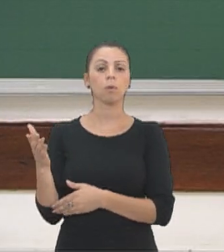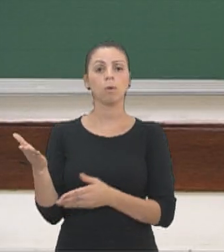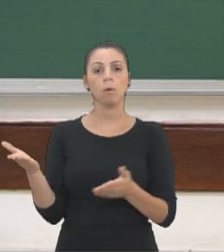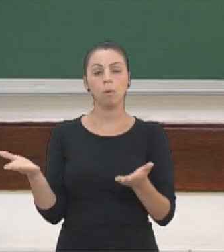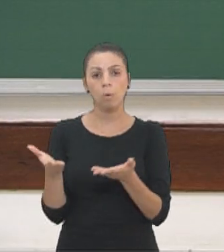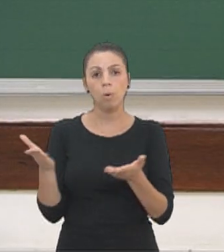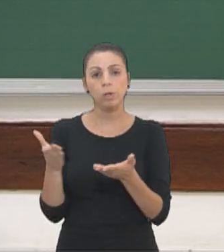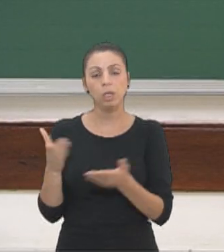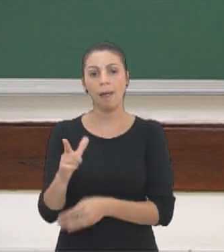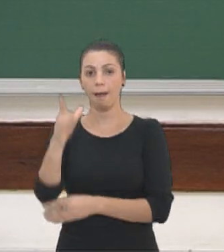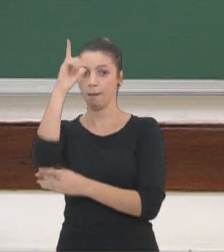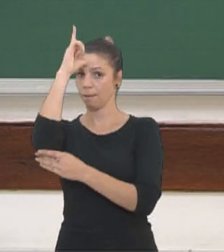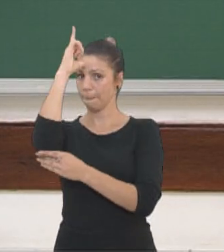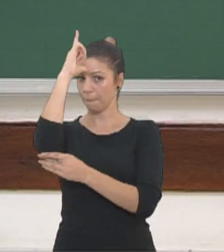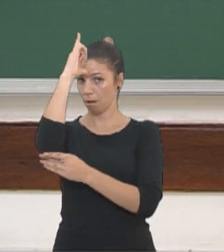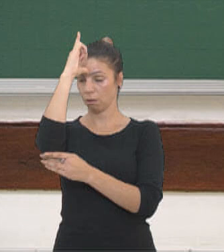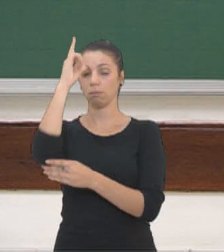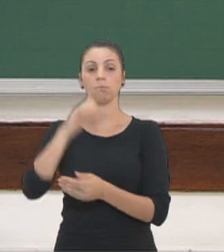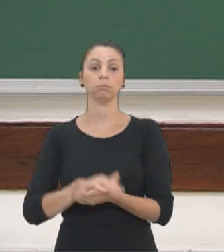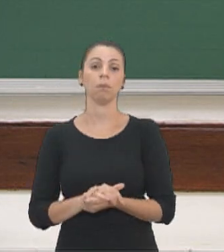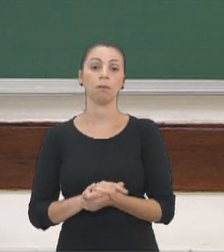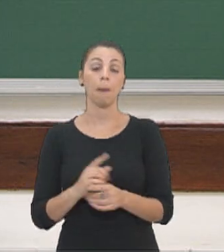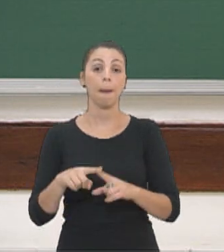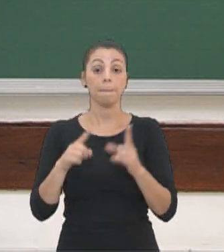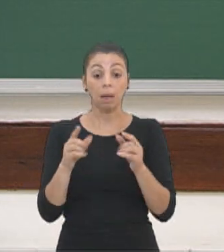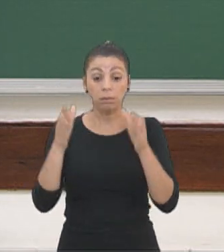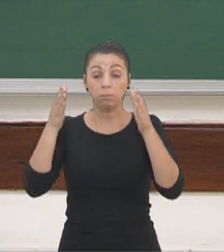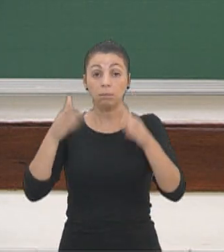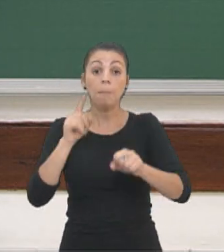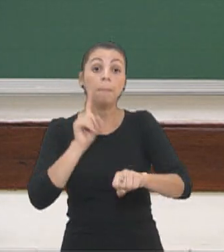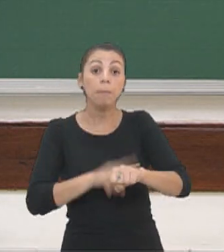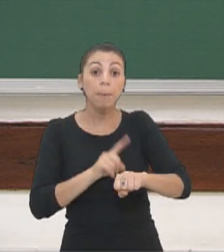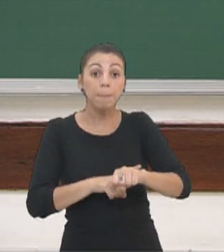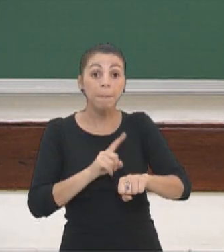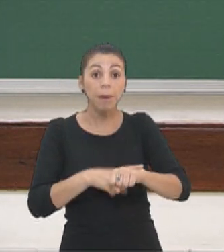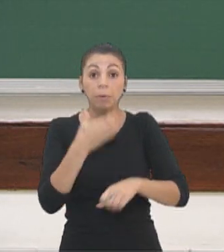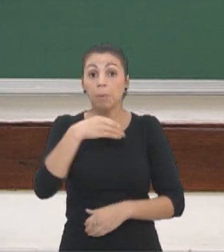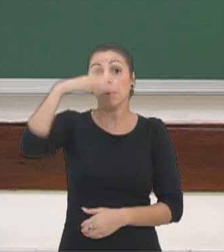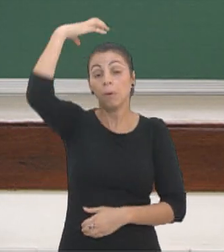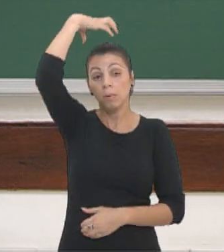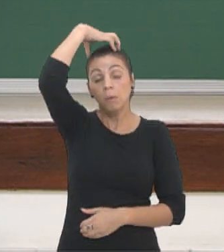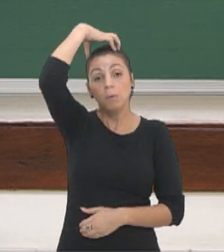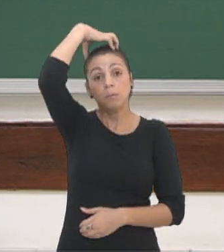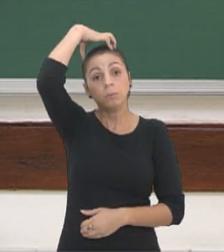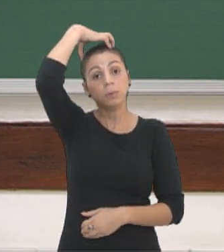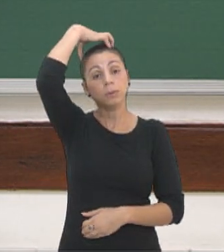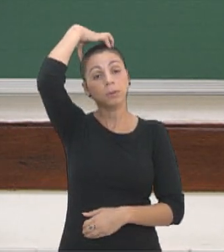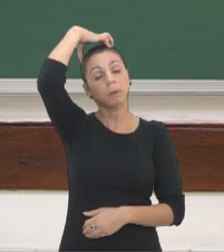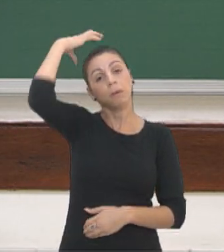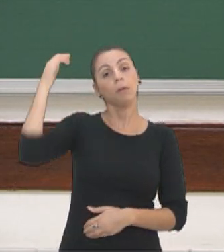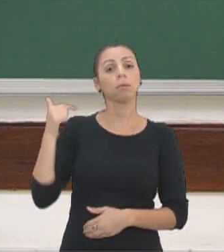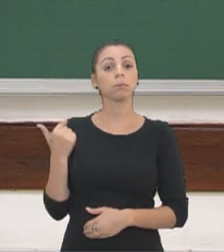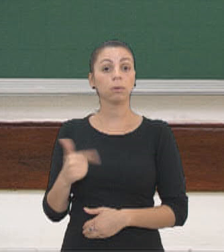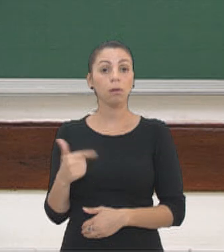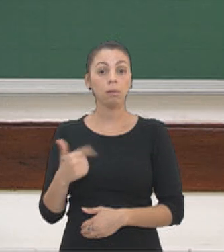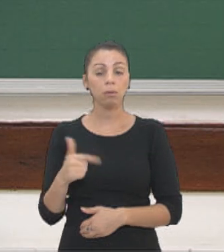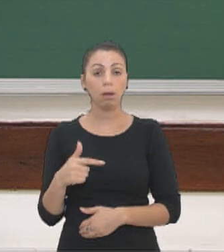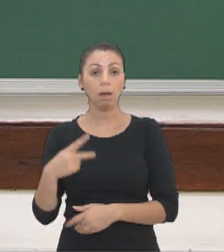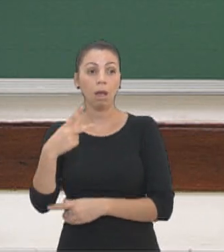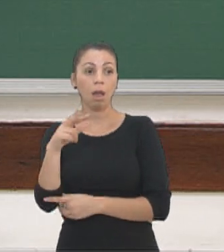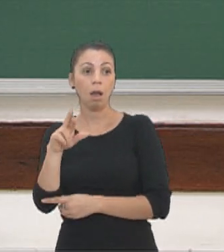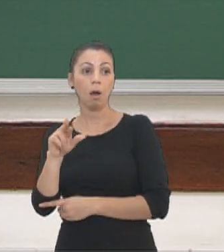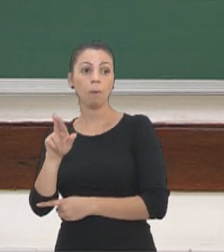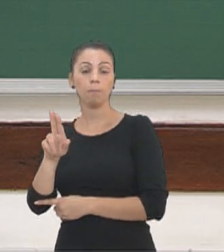Alemanha. Mas naquele momento era uma monarquia absolutista e não restava outra alternativa para a